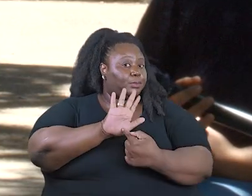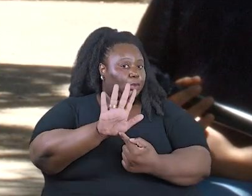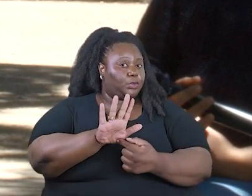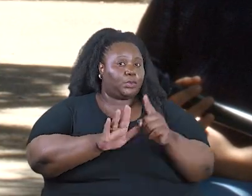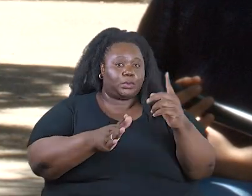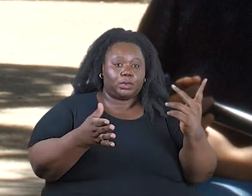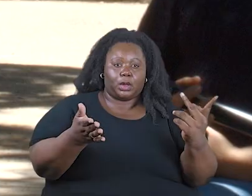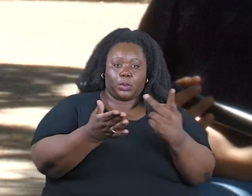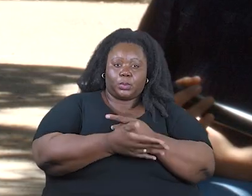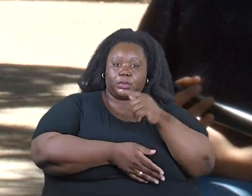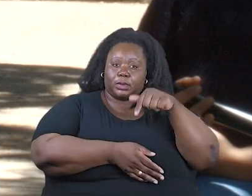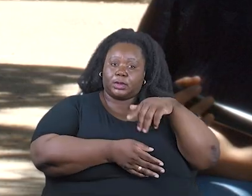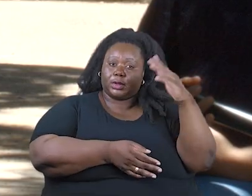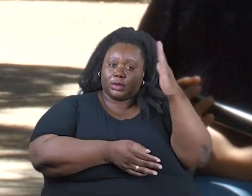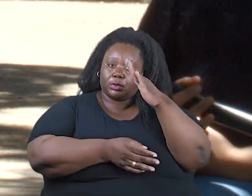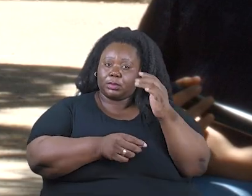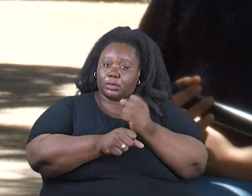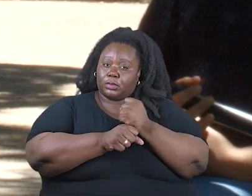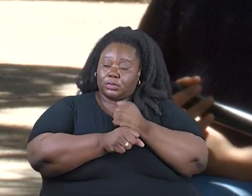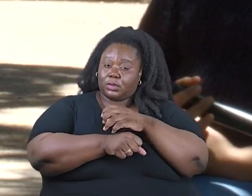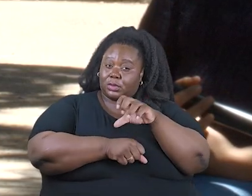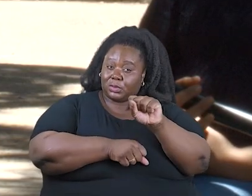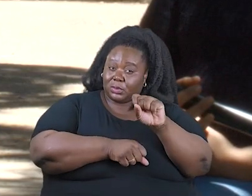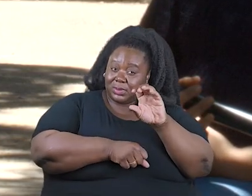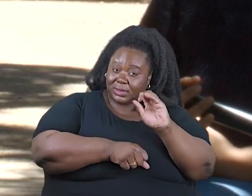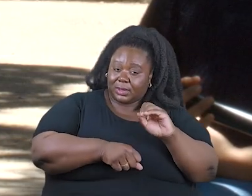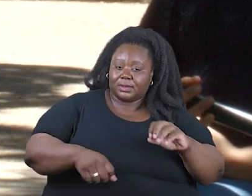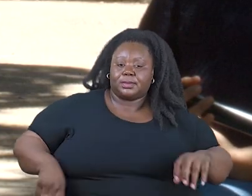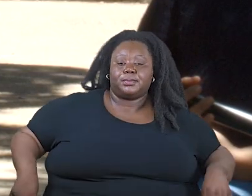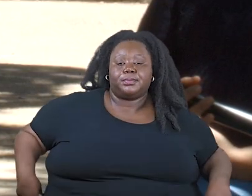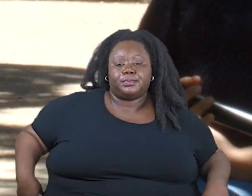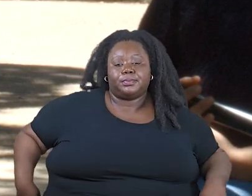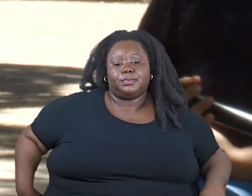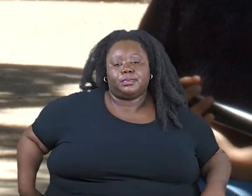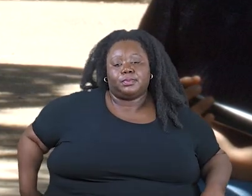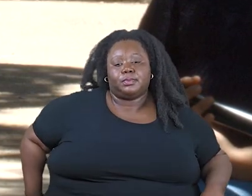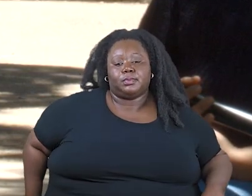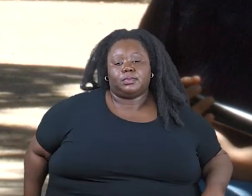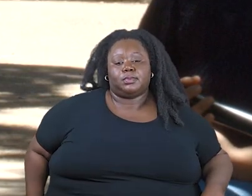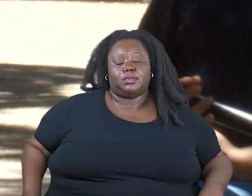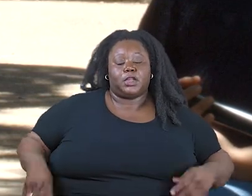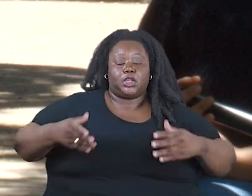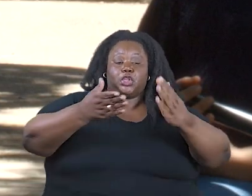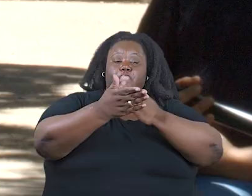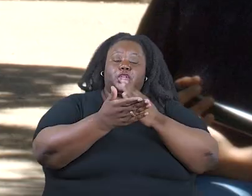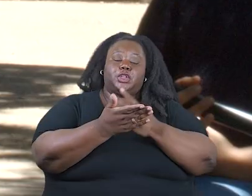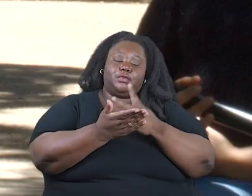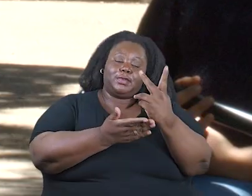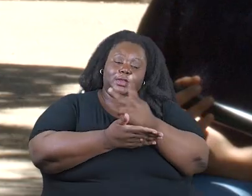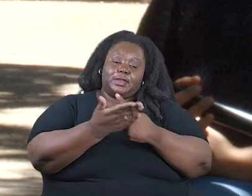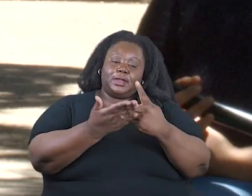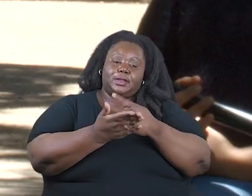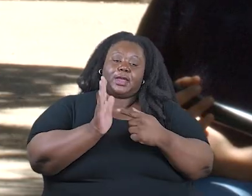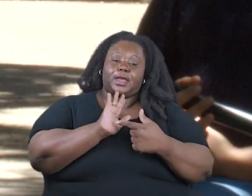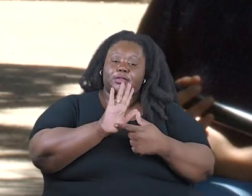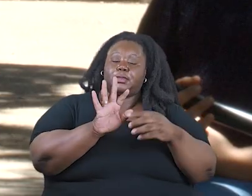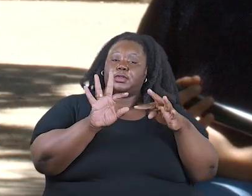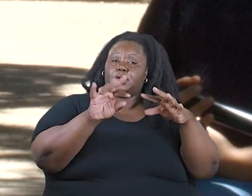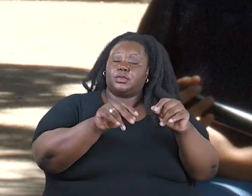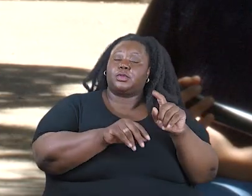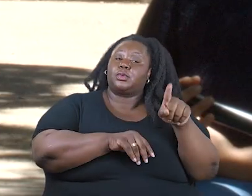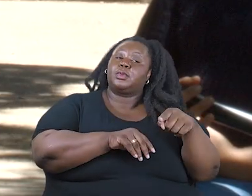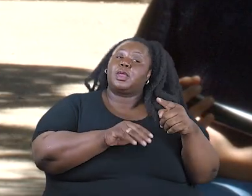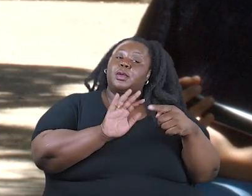que aconteceu aqui no Brasil nos anos 80, de livros ilustrados, que a exposição inteira é uma